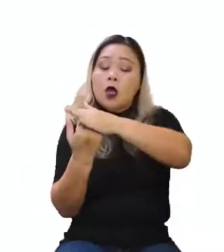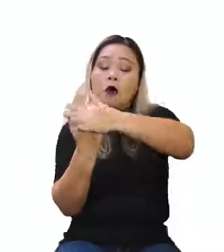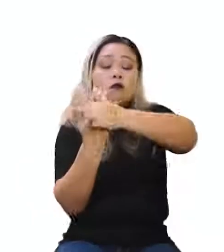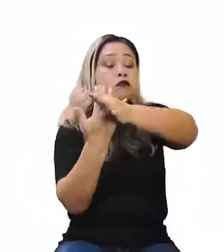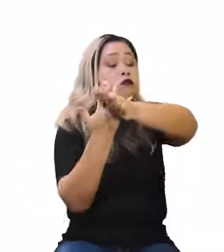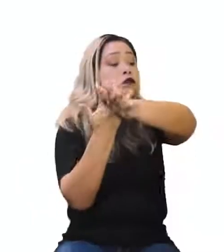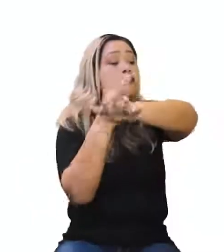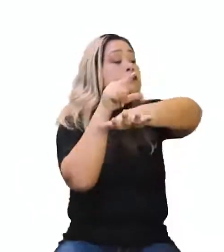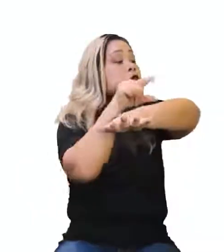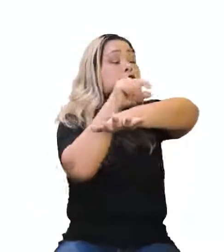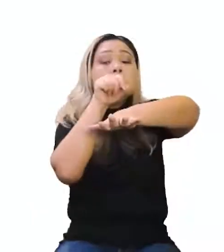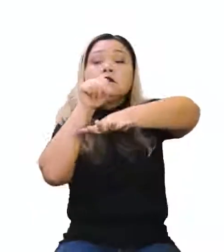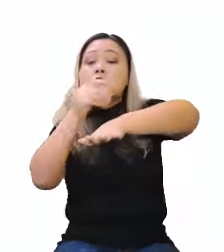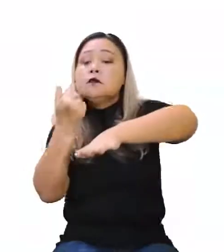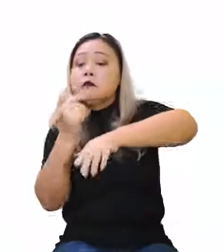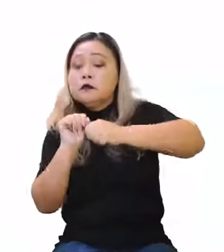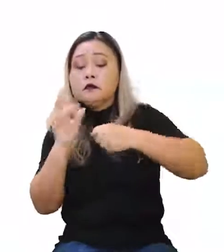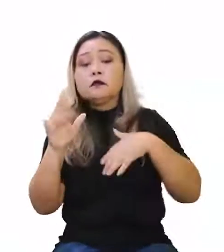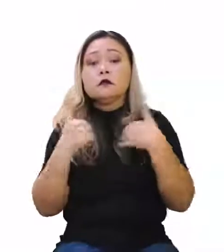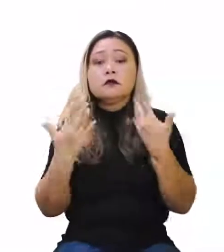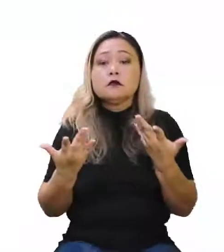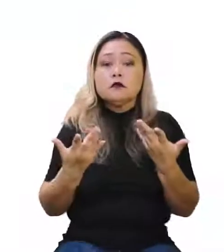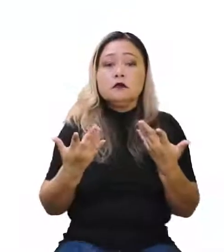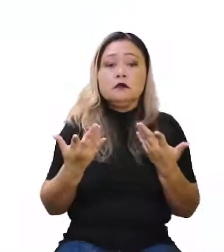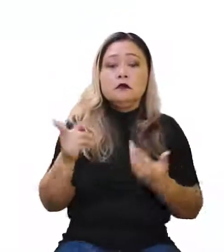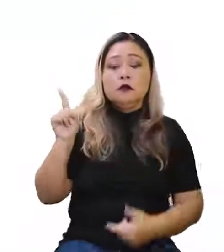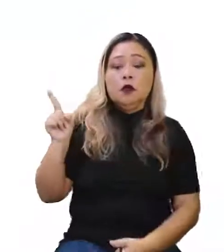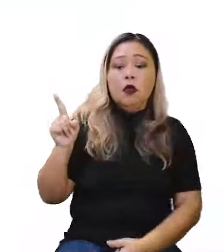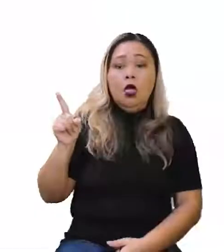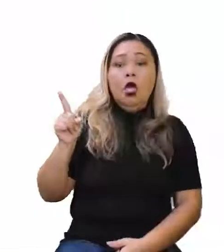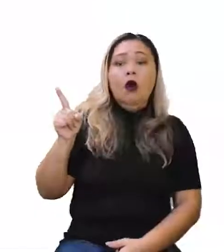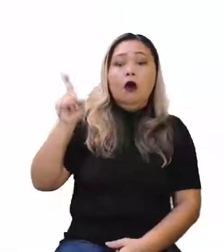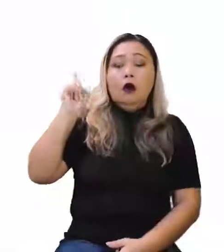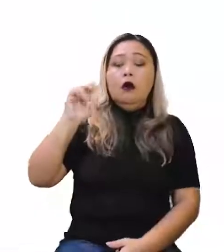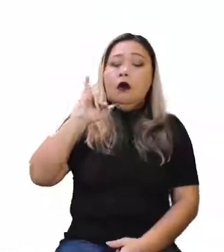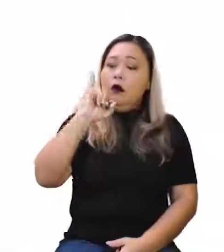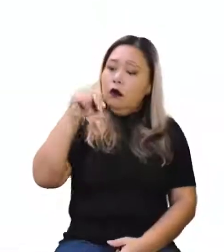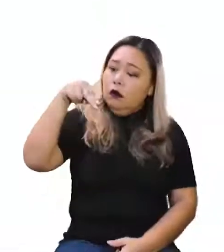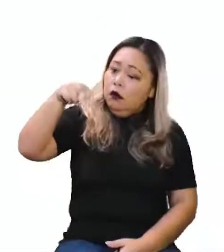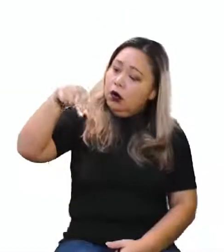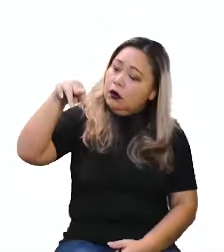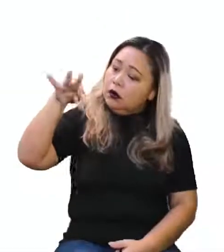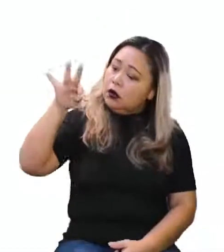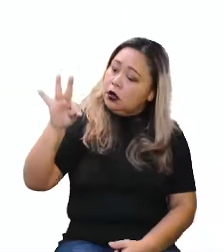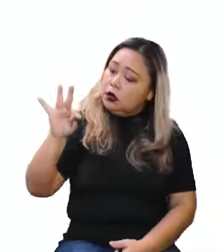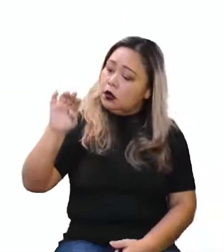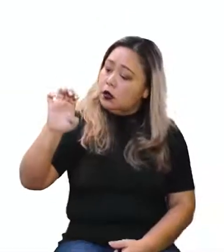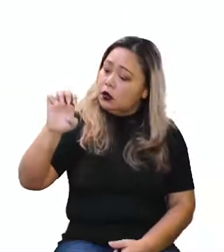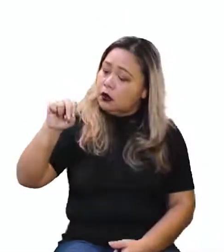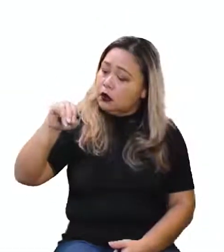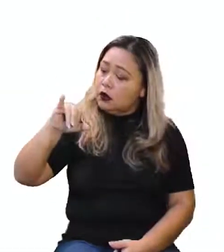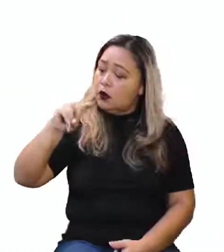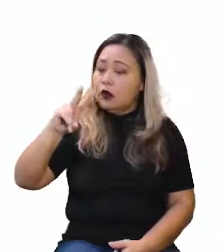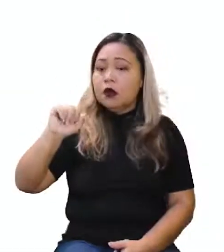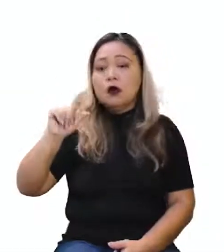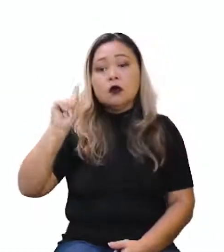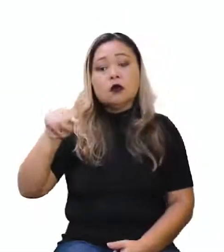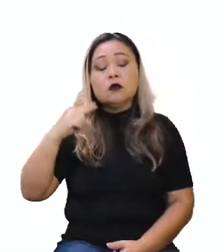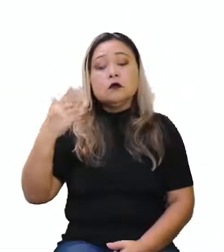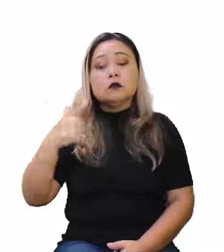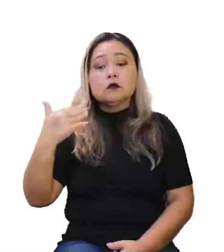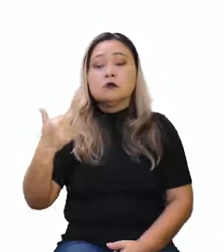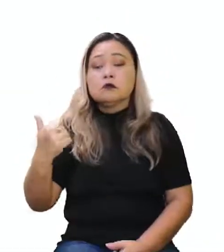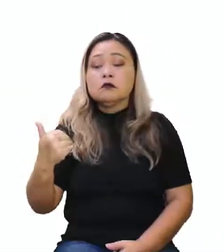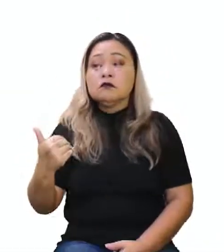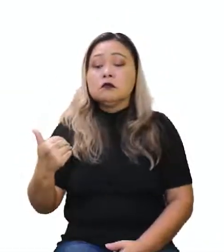isso para os produtores. Quando a gente chega na fase intensiva, dependendo do grau de desenvolvimento,